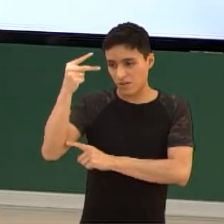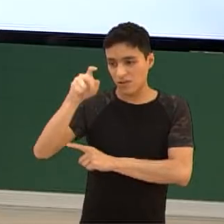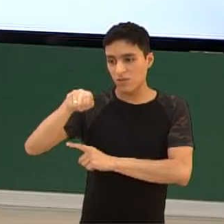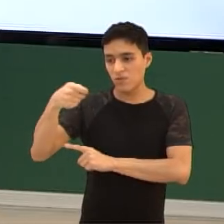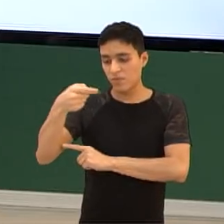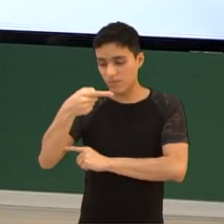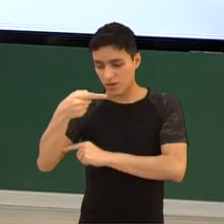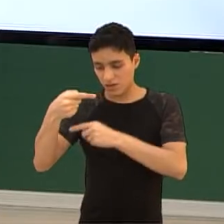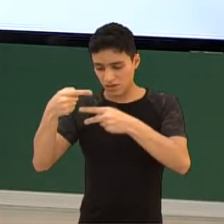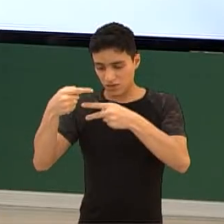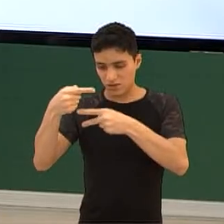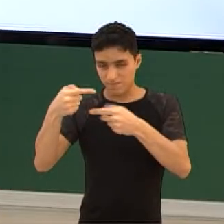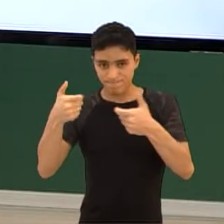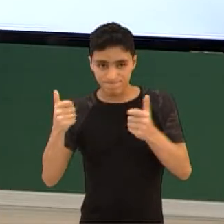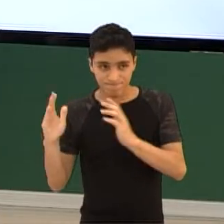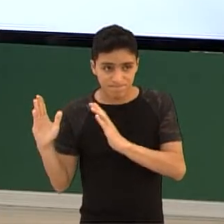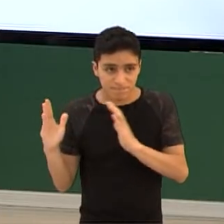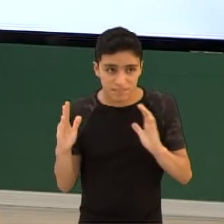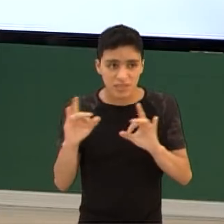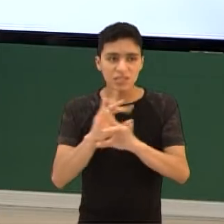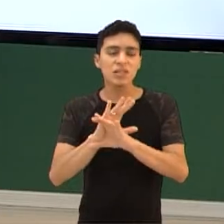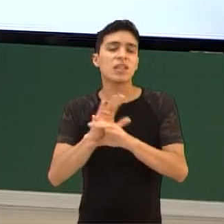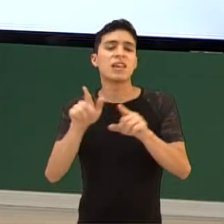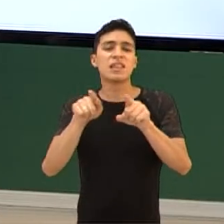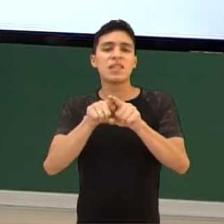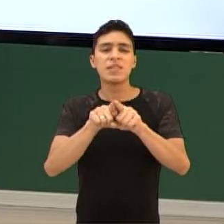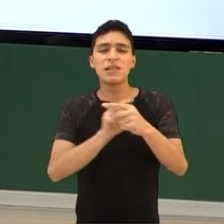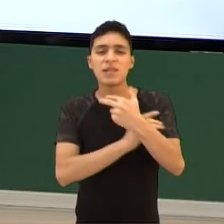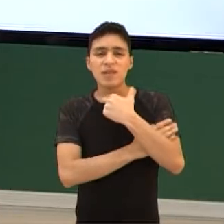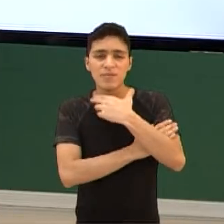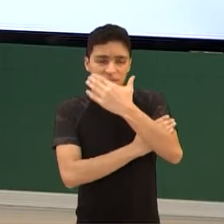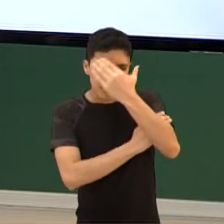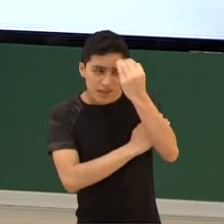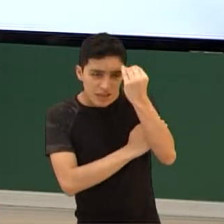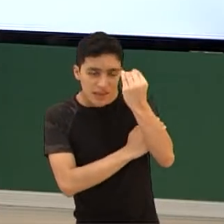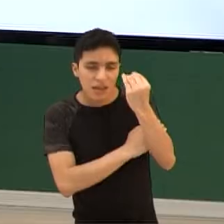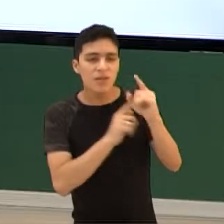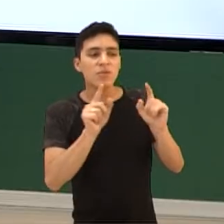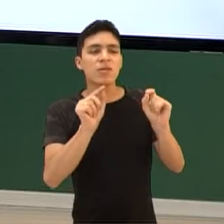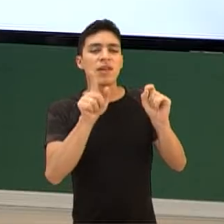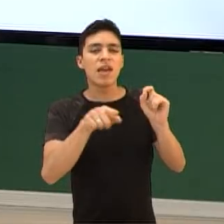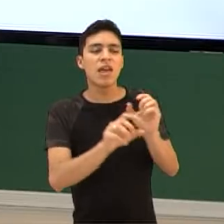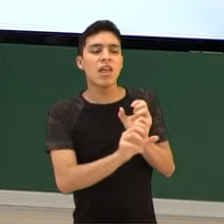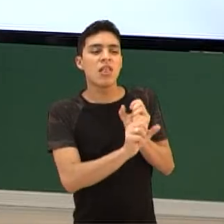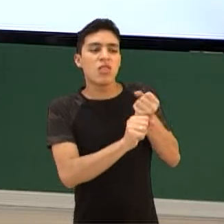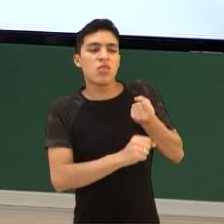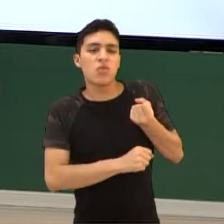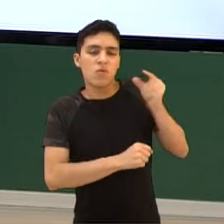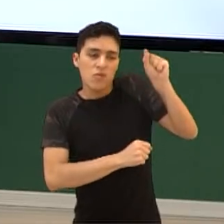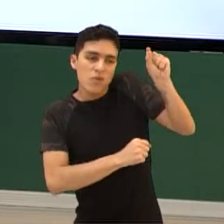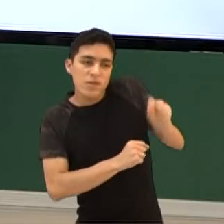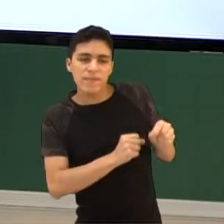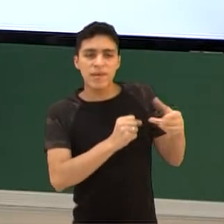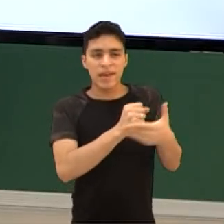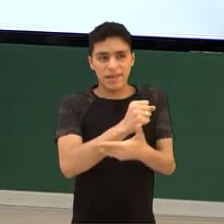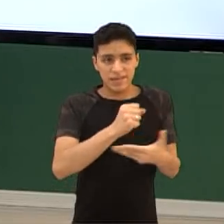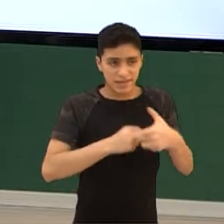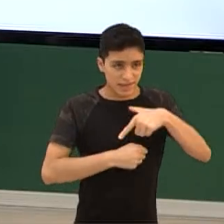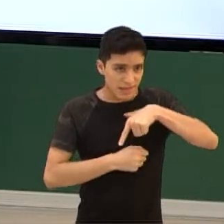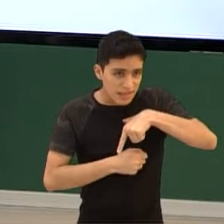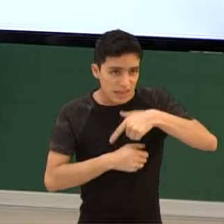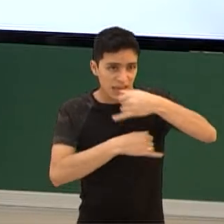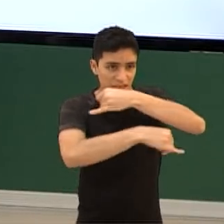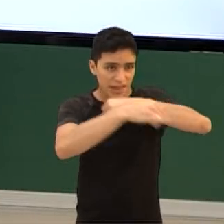sobre 2, ok? E nós também não podemos esquecer das nossas unidades, certo? As unidades básicas a gente tem aqui, nós temos